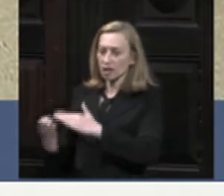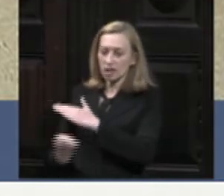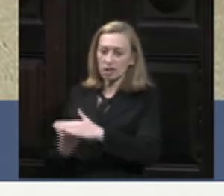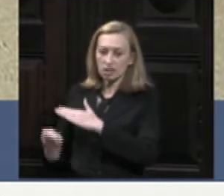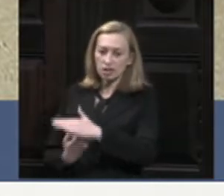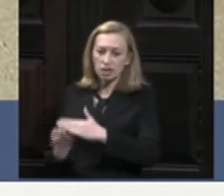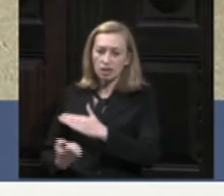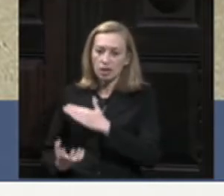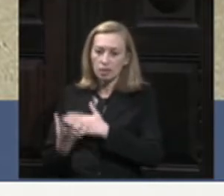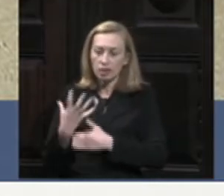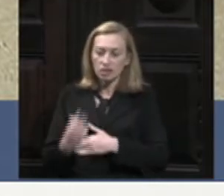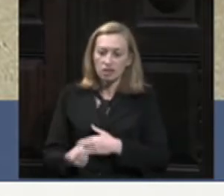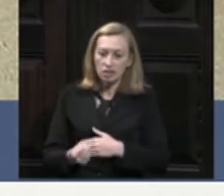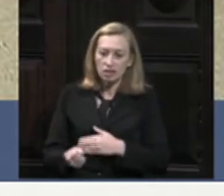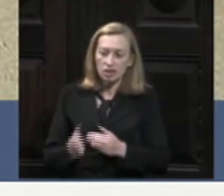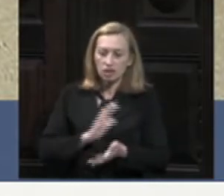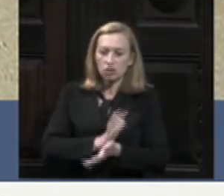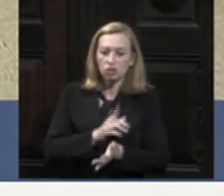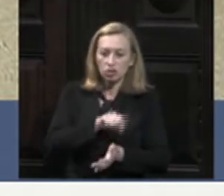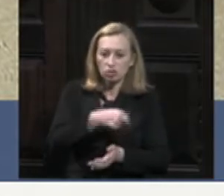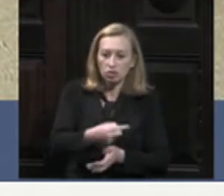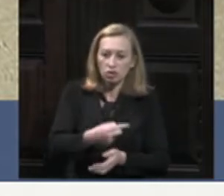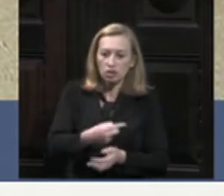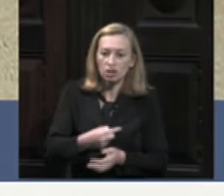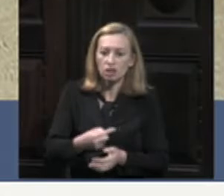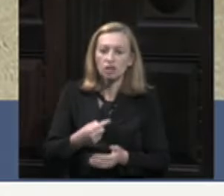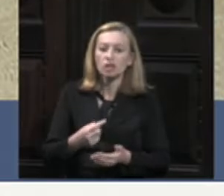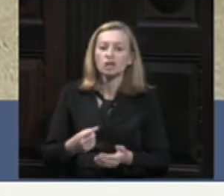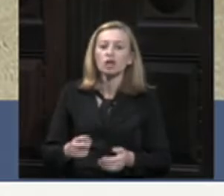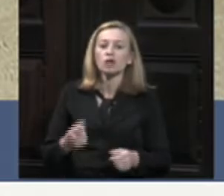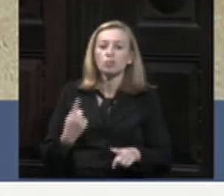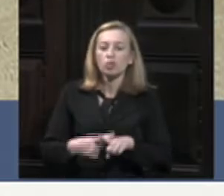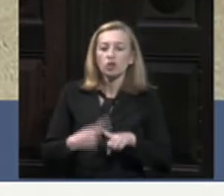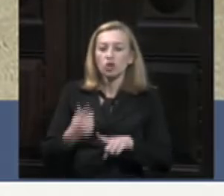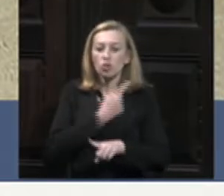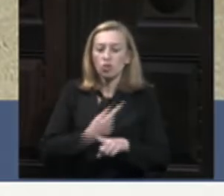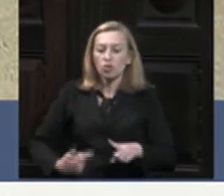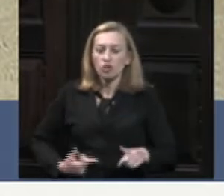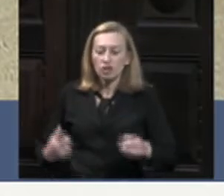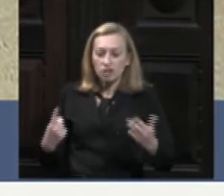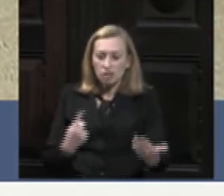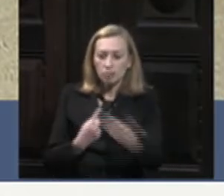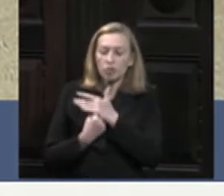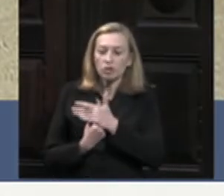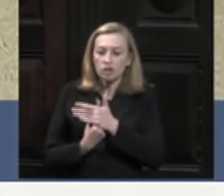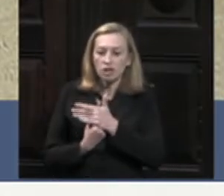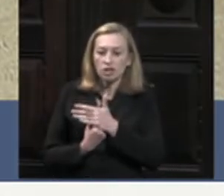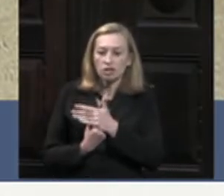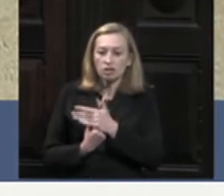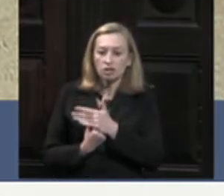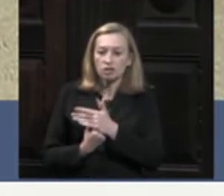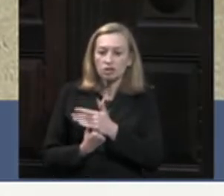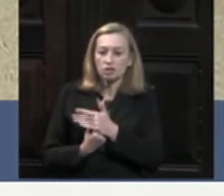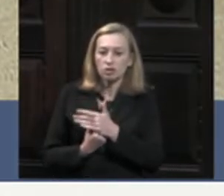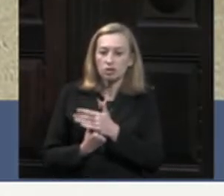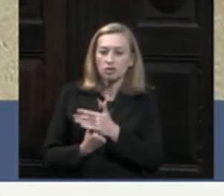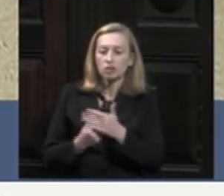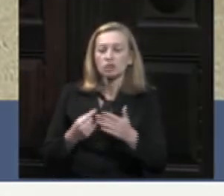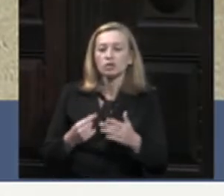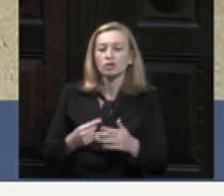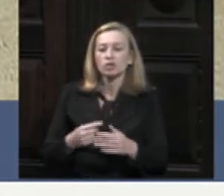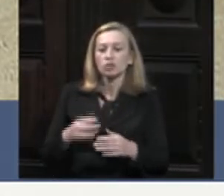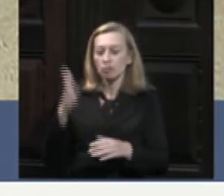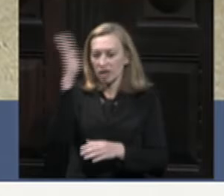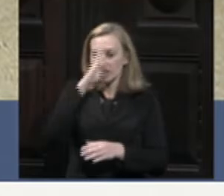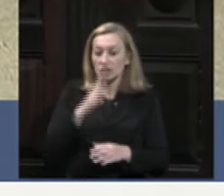que defenda a soberania nacional vai rever todos esses contratos, vai